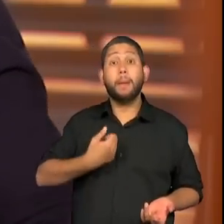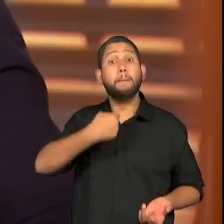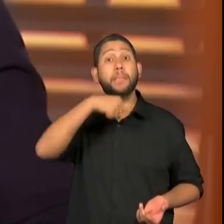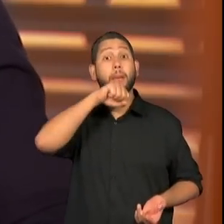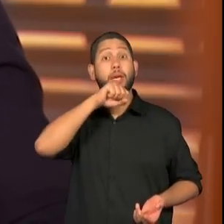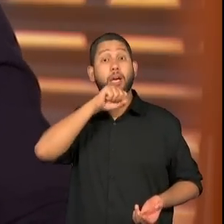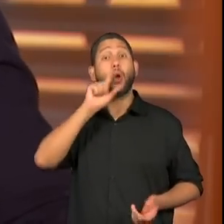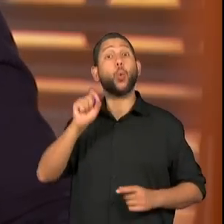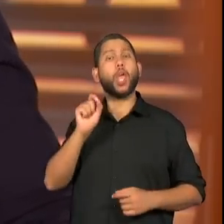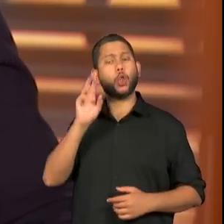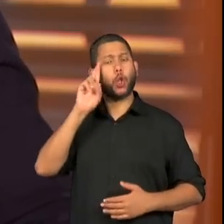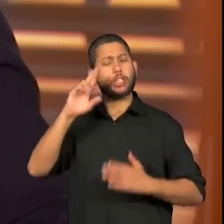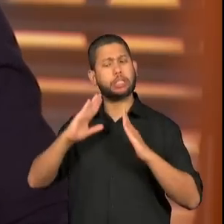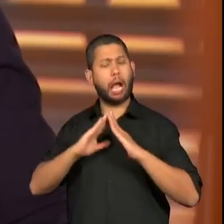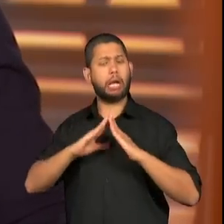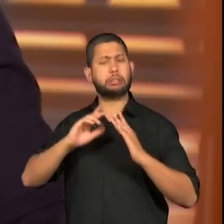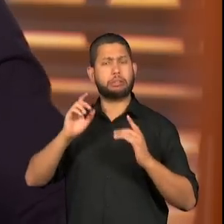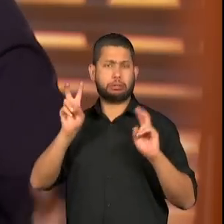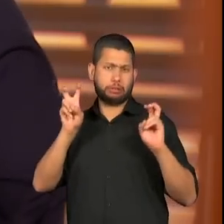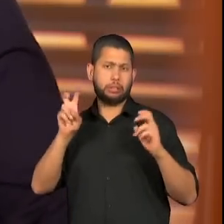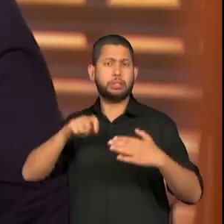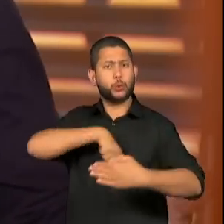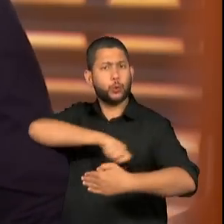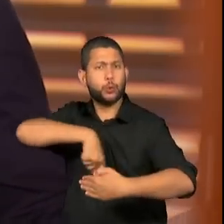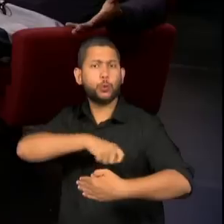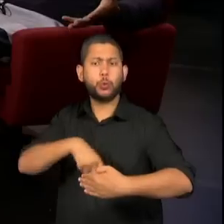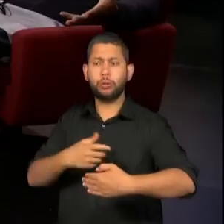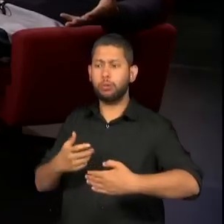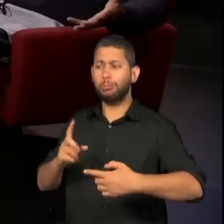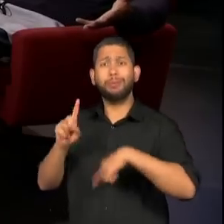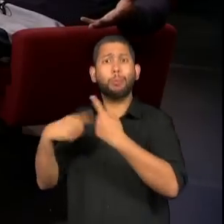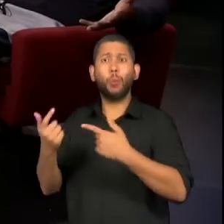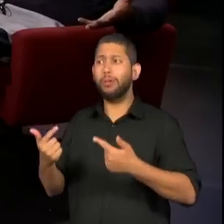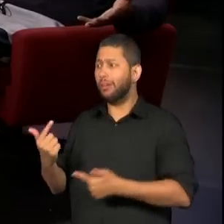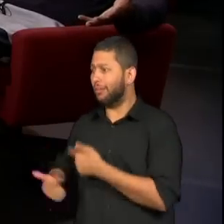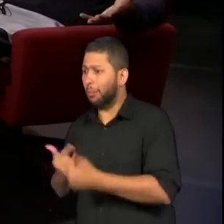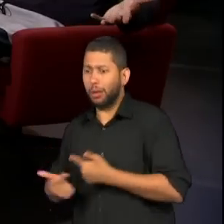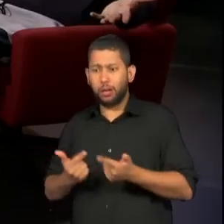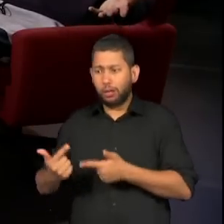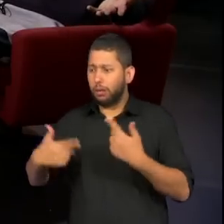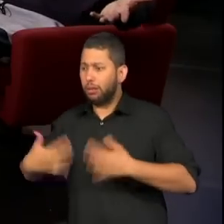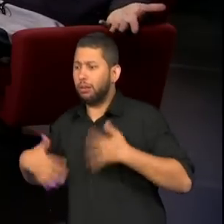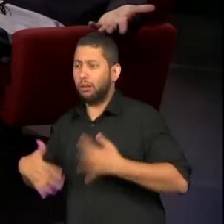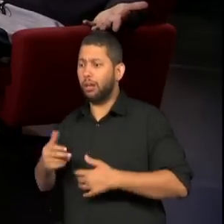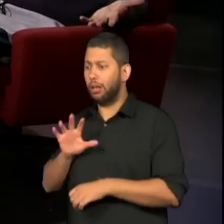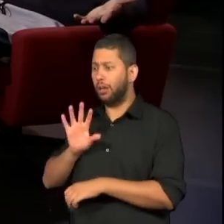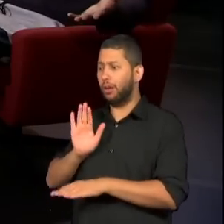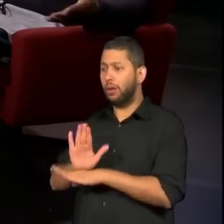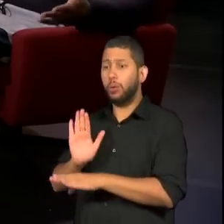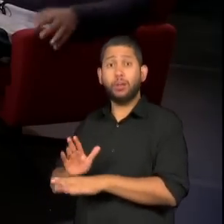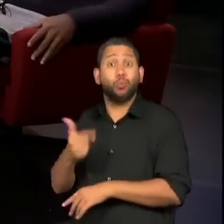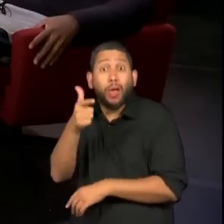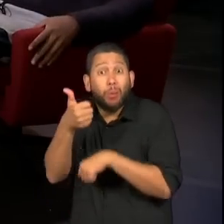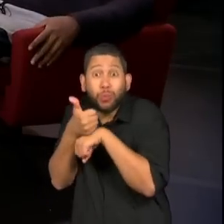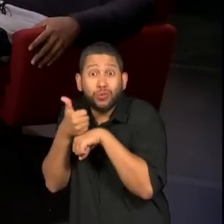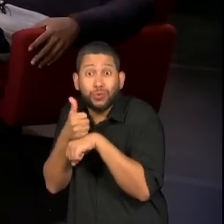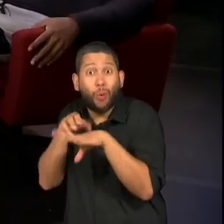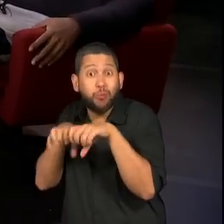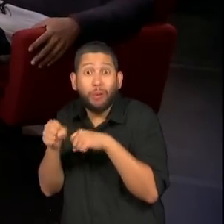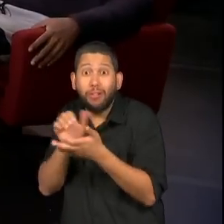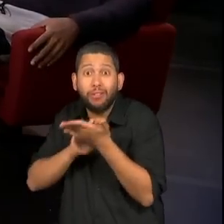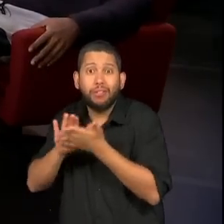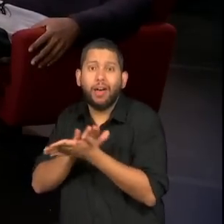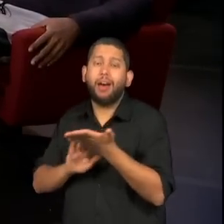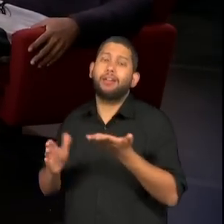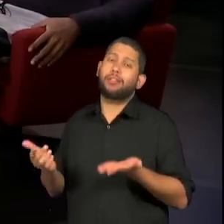dona de casa, para ser uma boa esposa. Ela se viu ali, sabe? Tendo que se virar com tudo. Sem ter nenhuma profissão. Aí foi